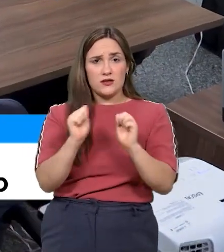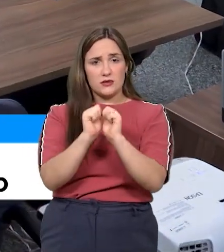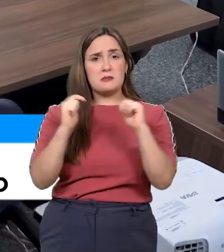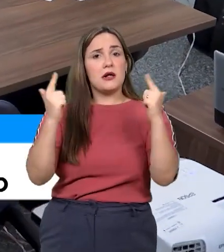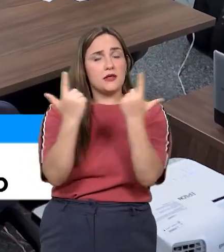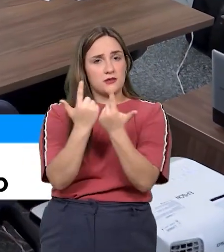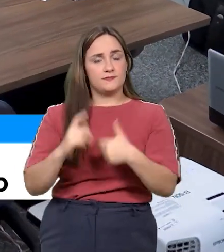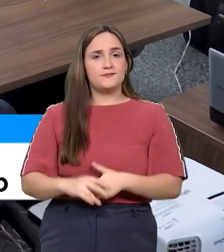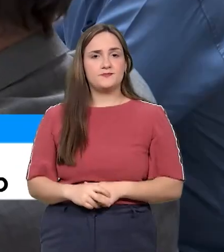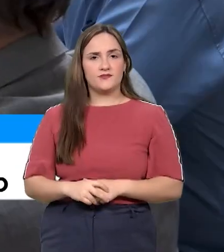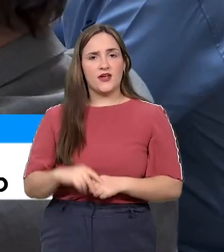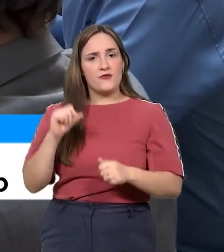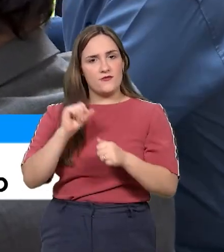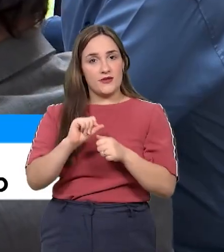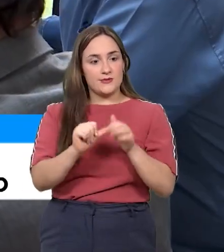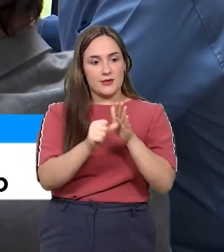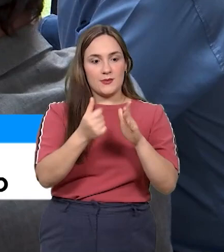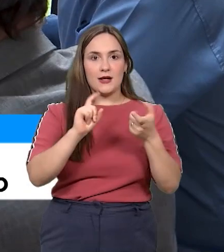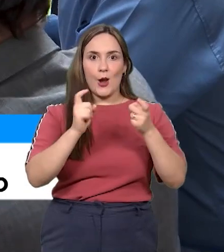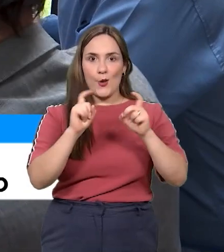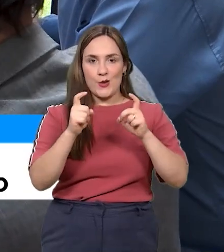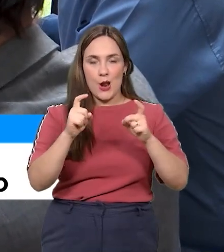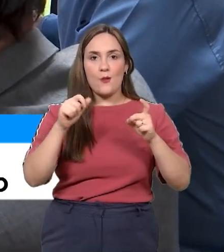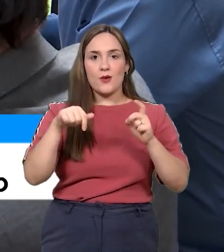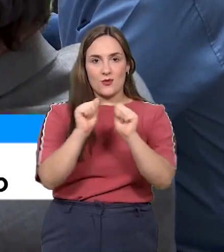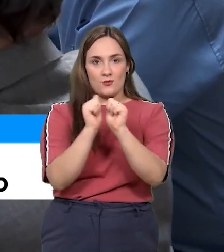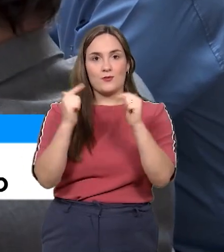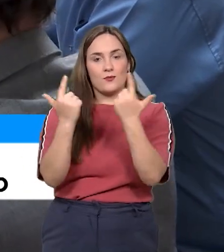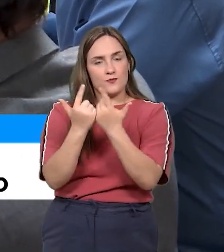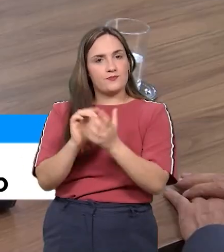Assembleia Legislativa realizou sua primeira reunião na